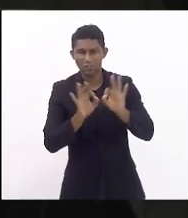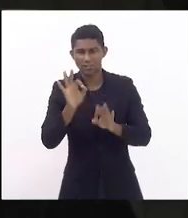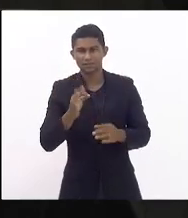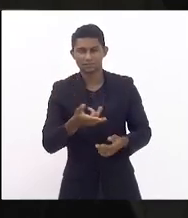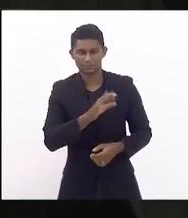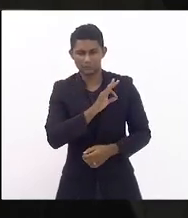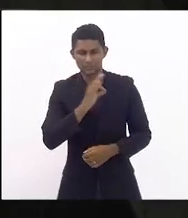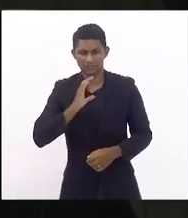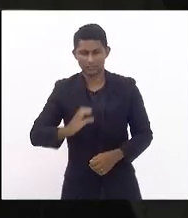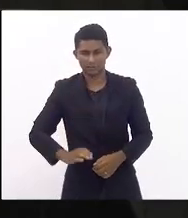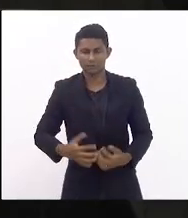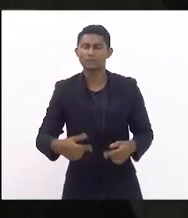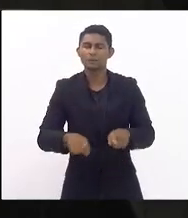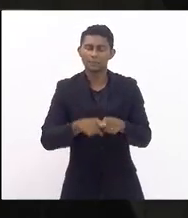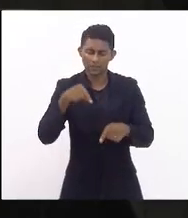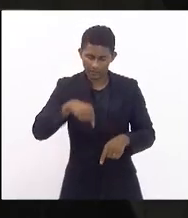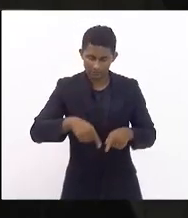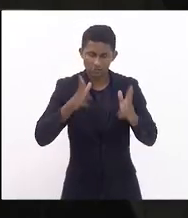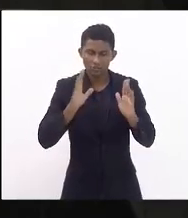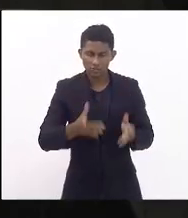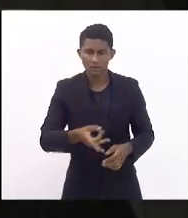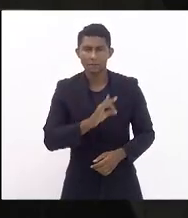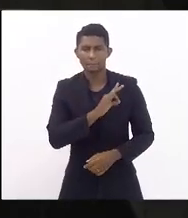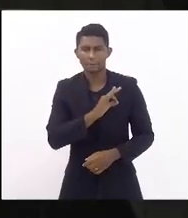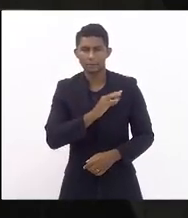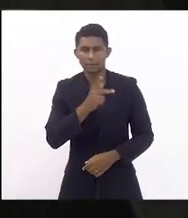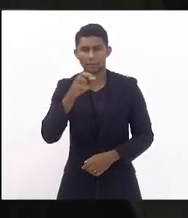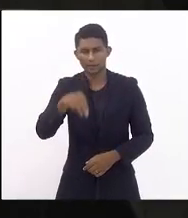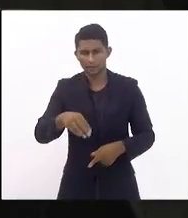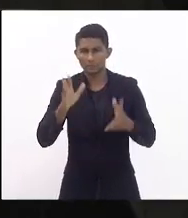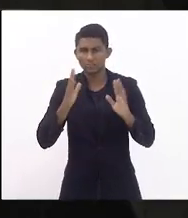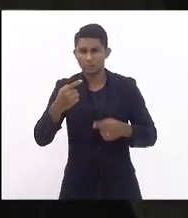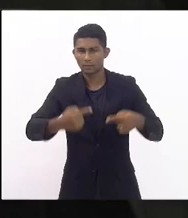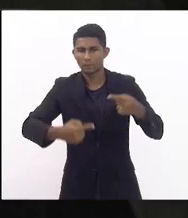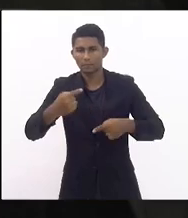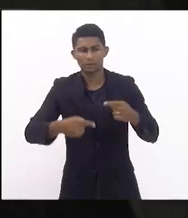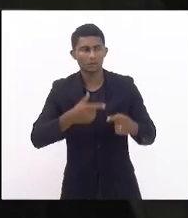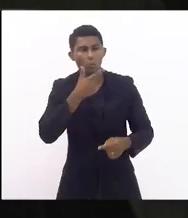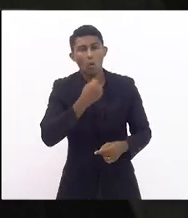aqui o projeto da Polícia Militar, então não faltam quadros qualificados,